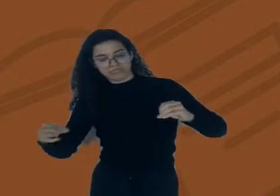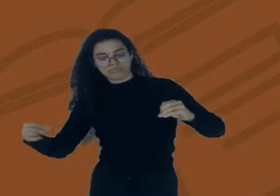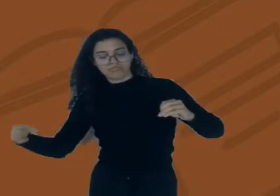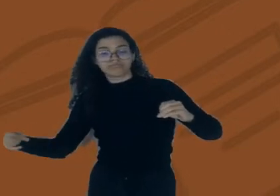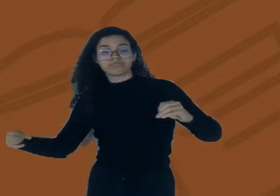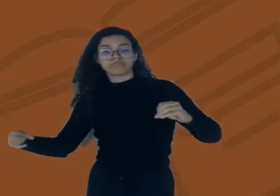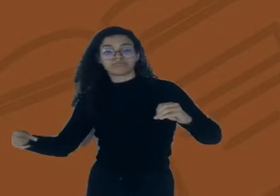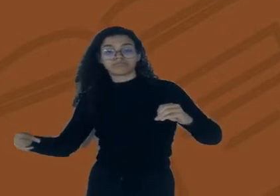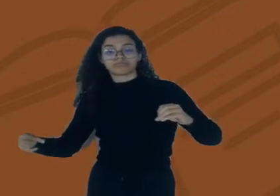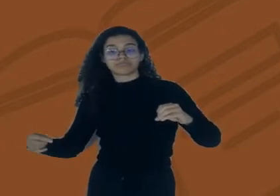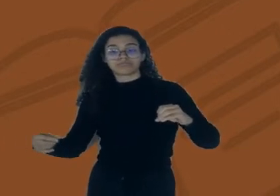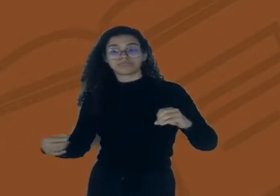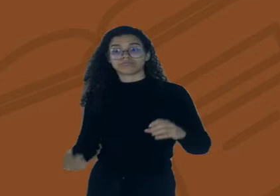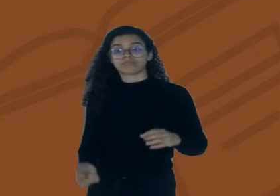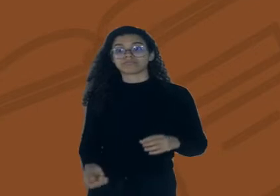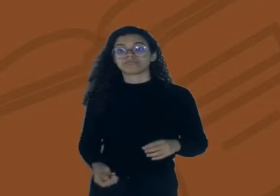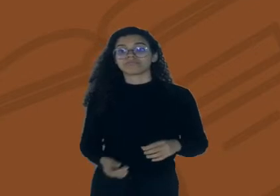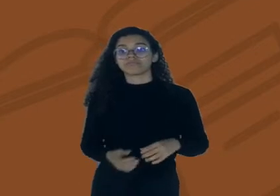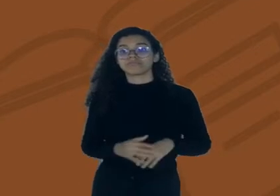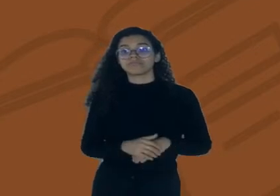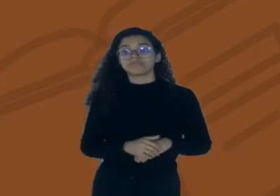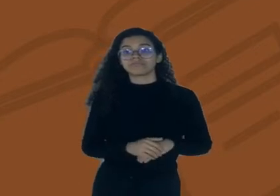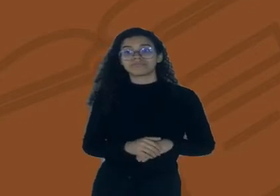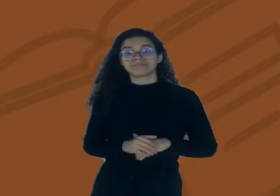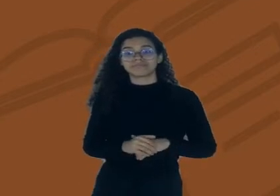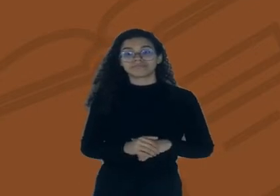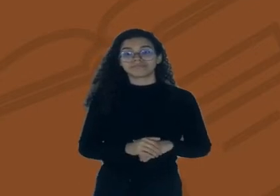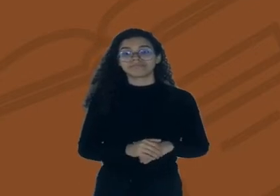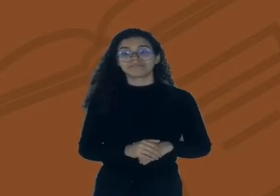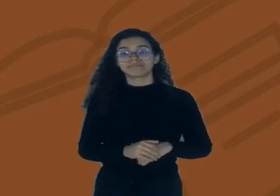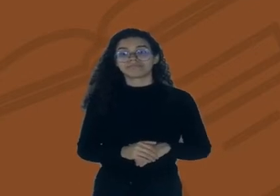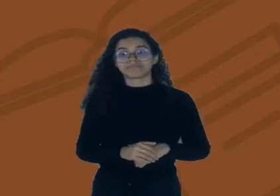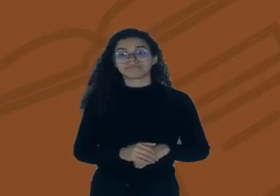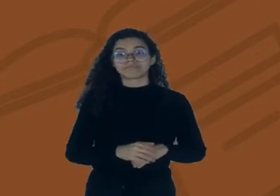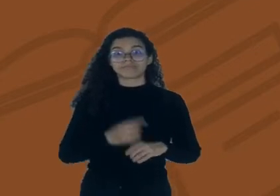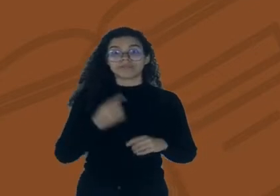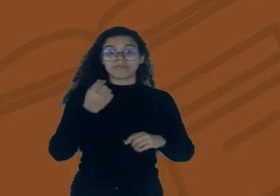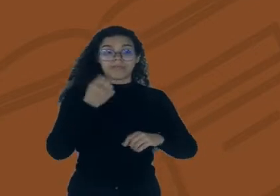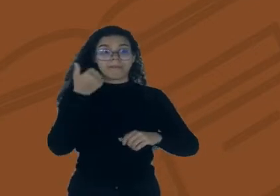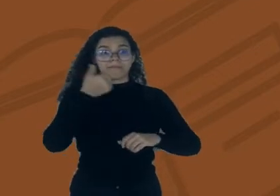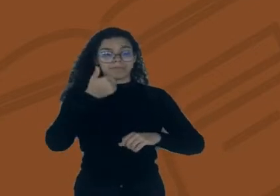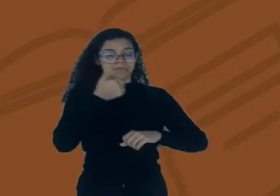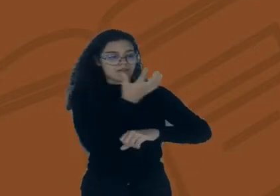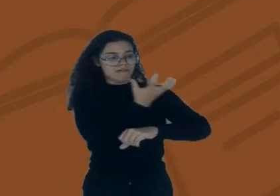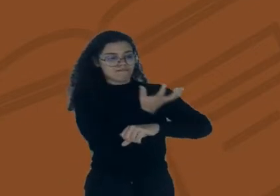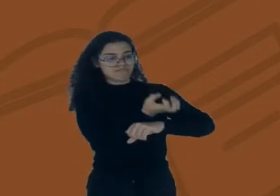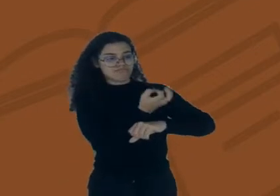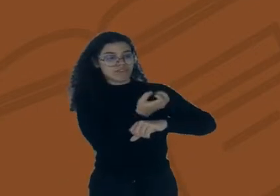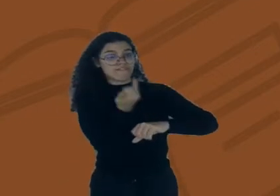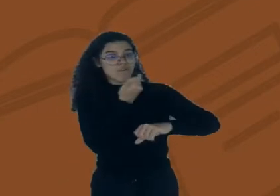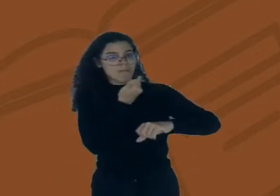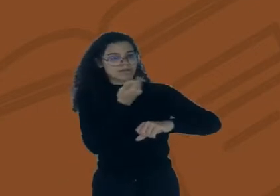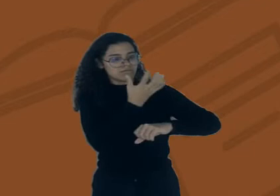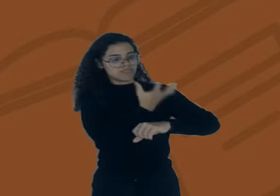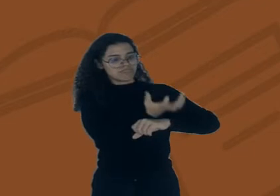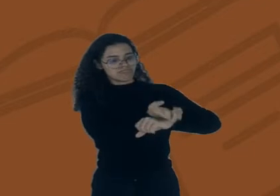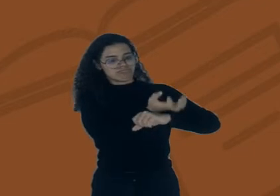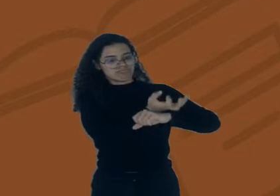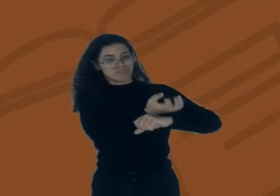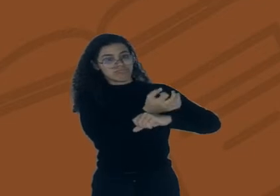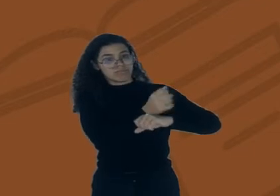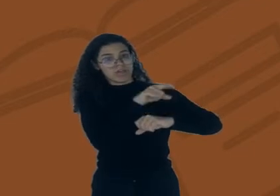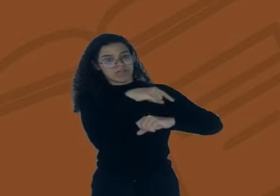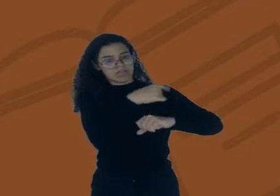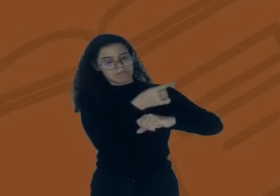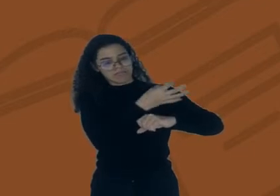Então as informações, os estímulos são captados pelos dendritos e seguem pelo corpo celular e em